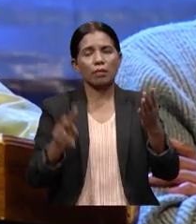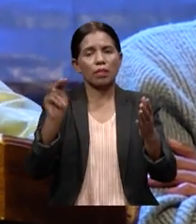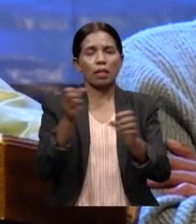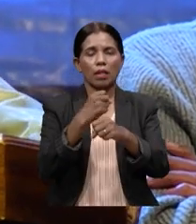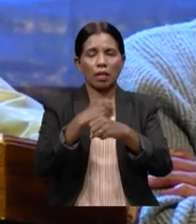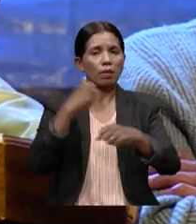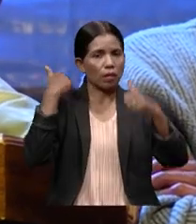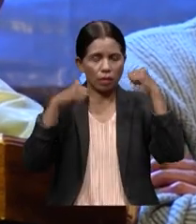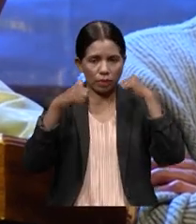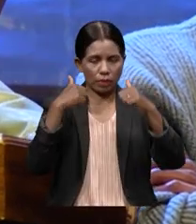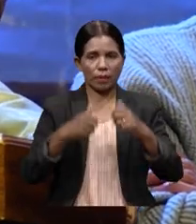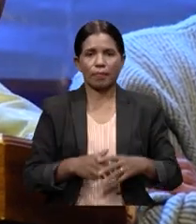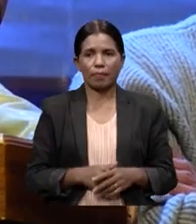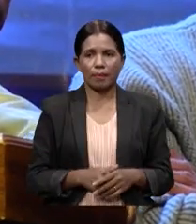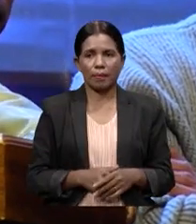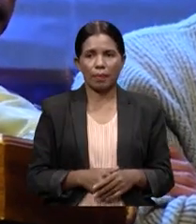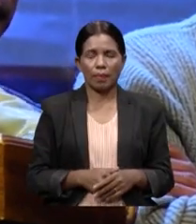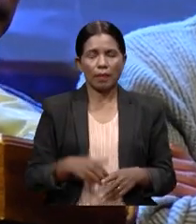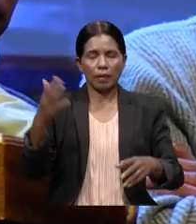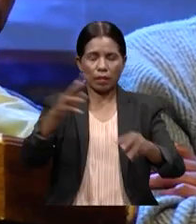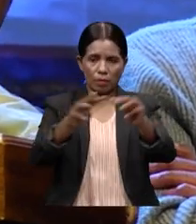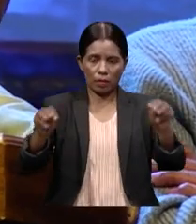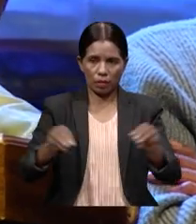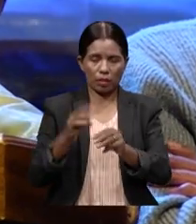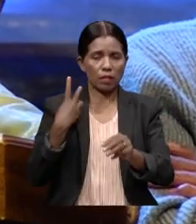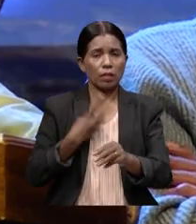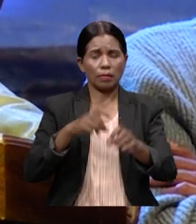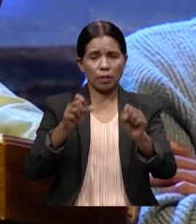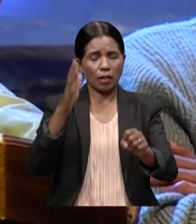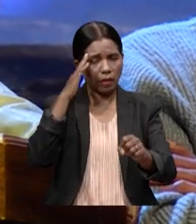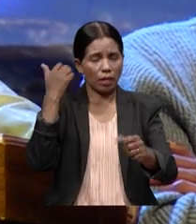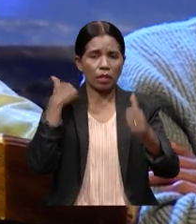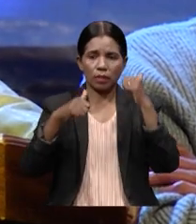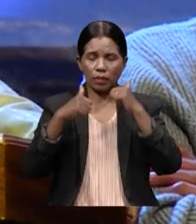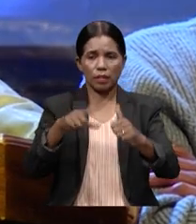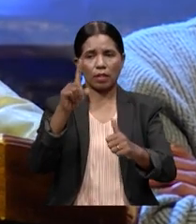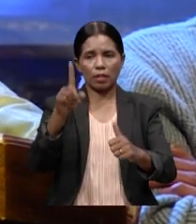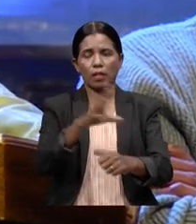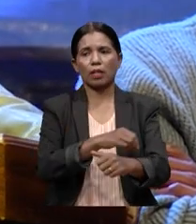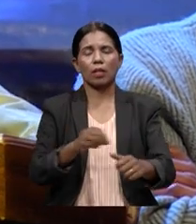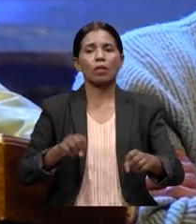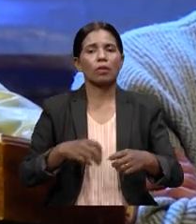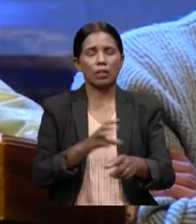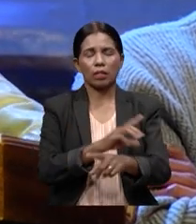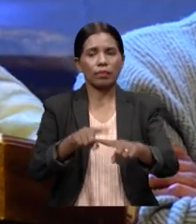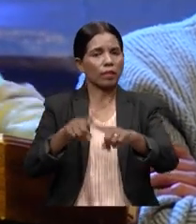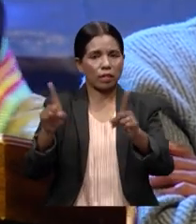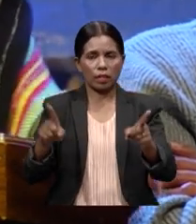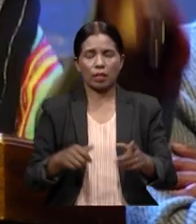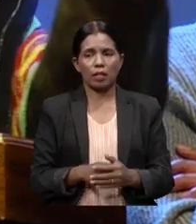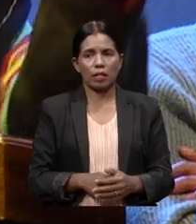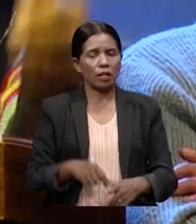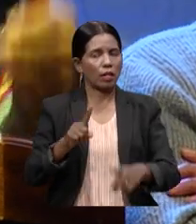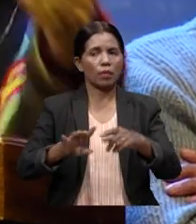atividade e a cada município e de Belo Hanoi atividade dita concreto em selo da